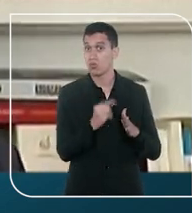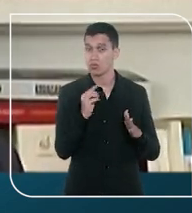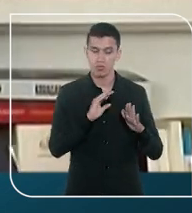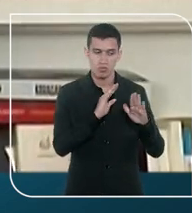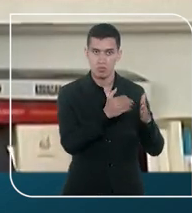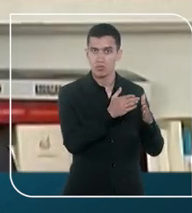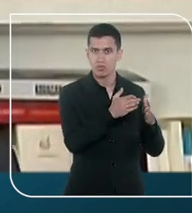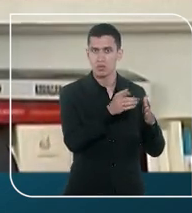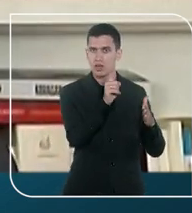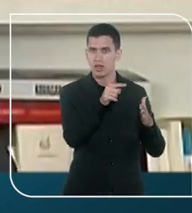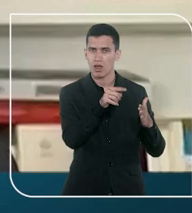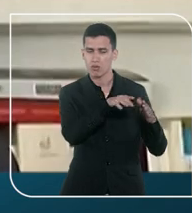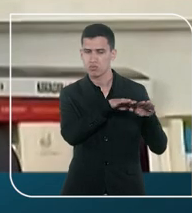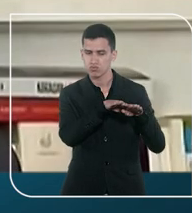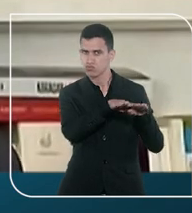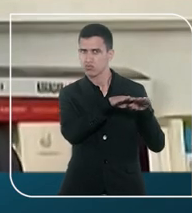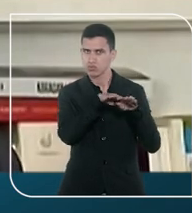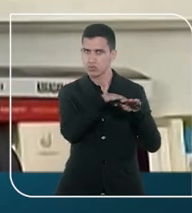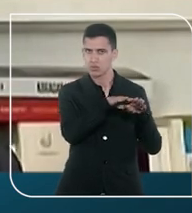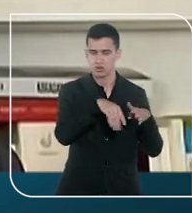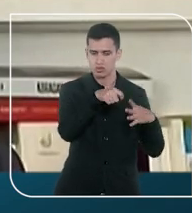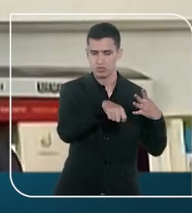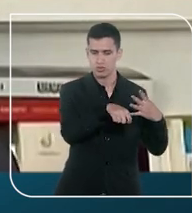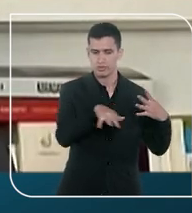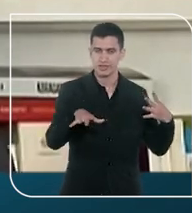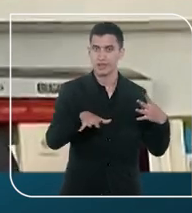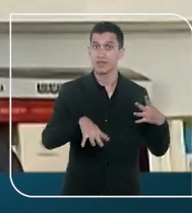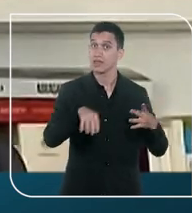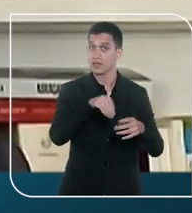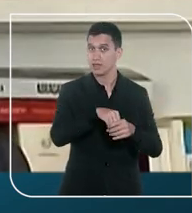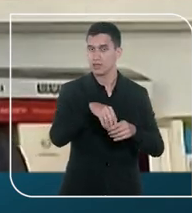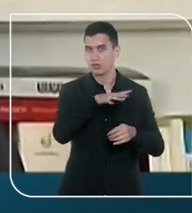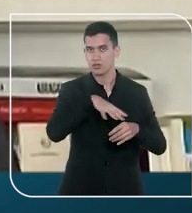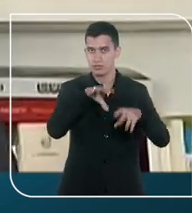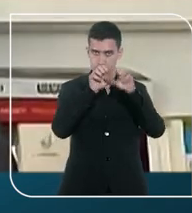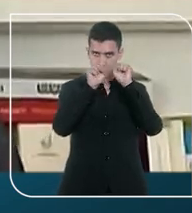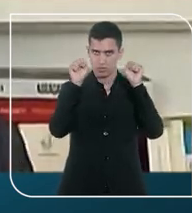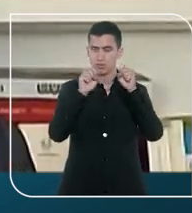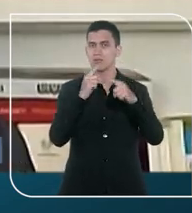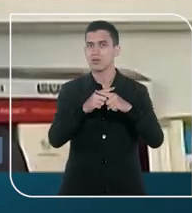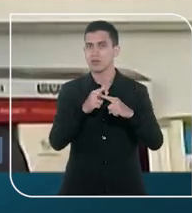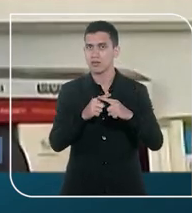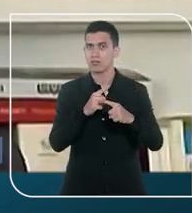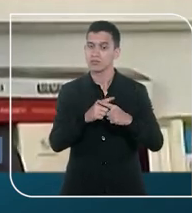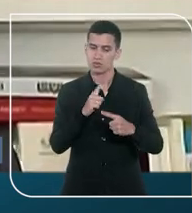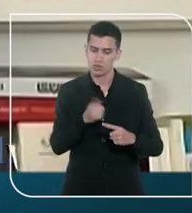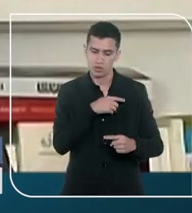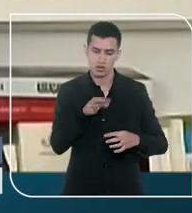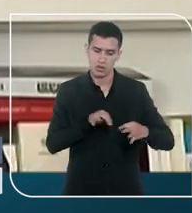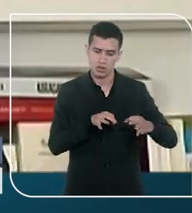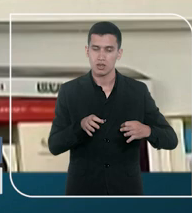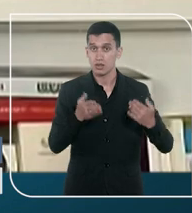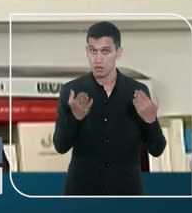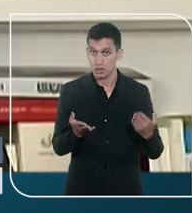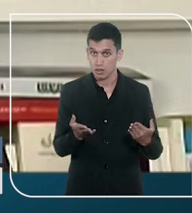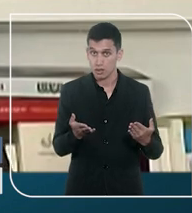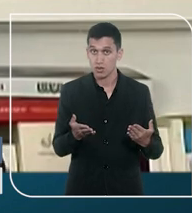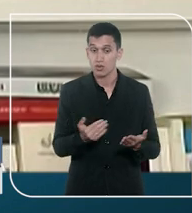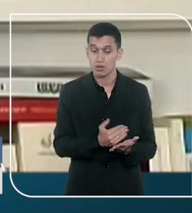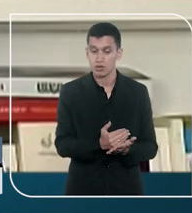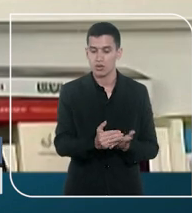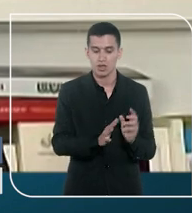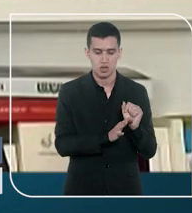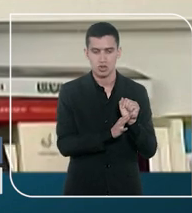ser o quê? Uniformizar essa jurisprudência interna dos tribunais. E por quê? Porque a gente agindo dessa forma também, a gente consegue trazer mais